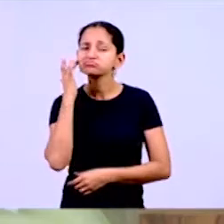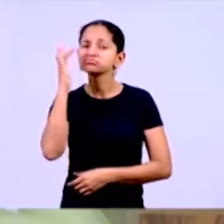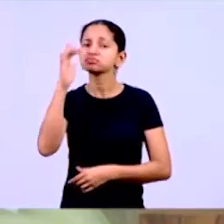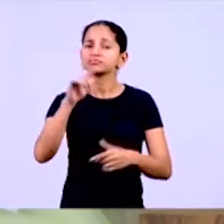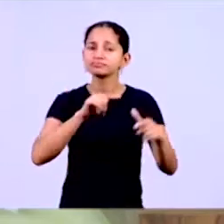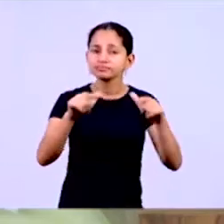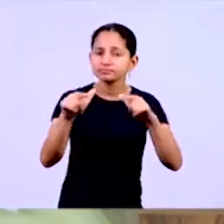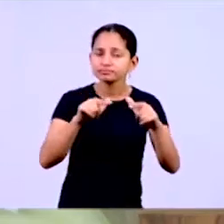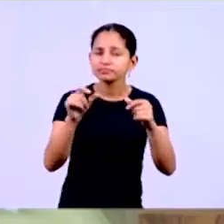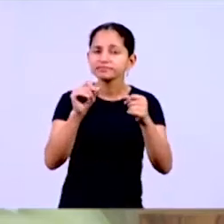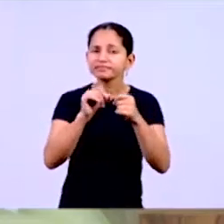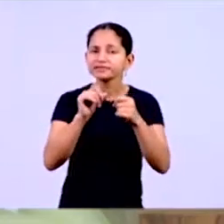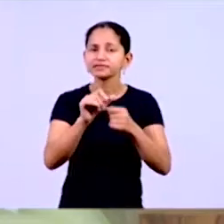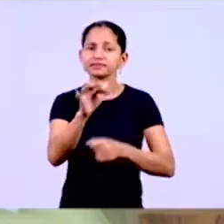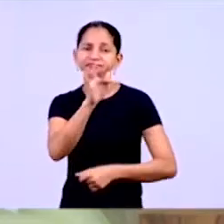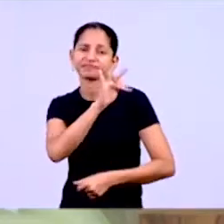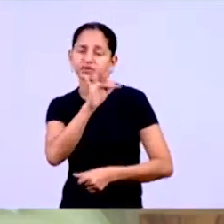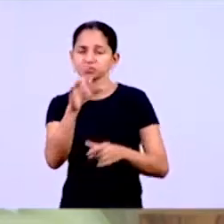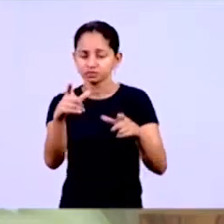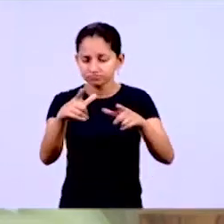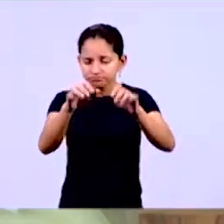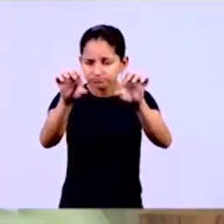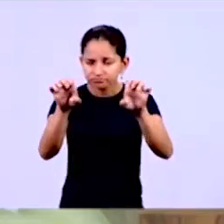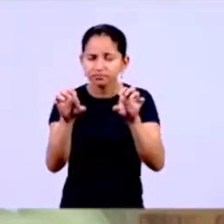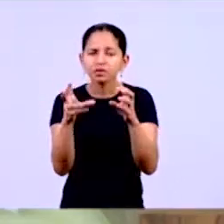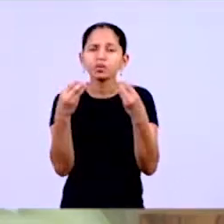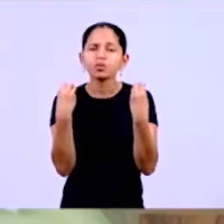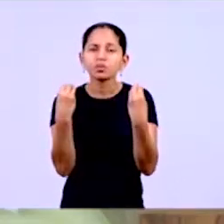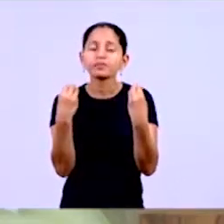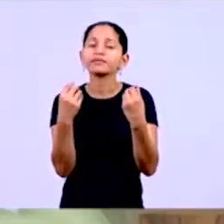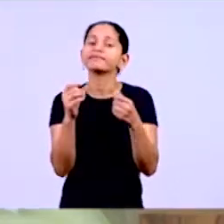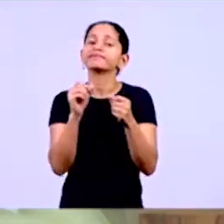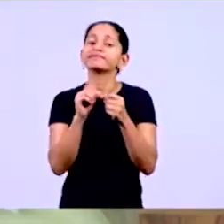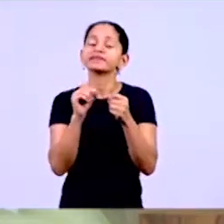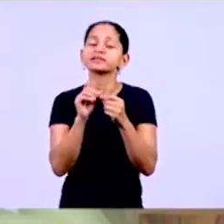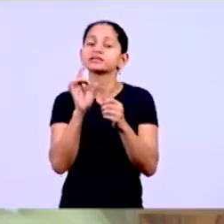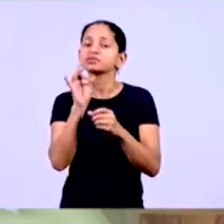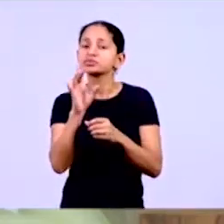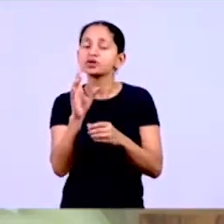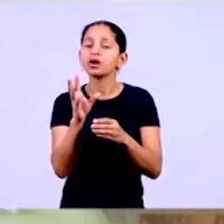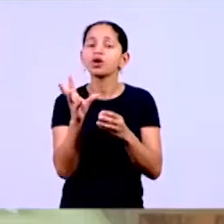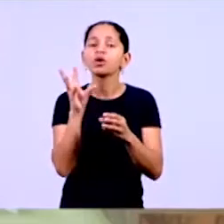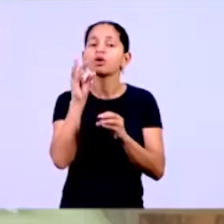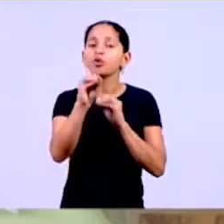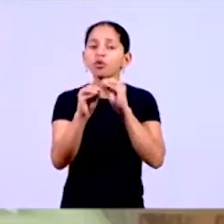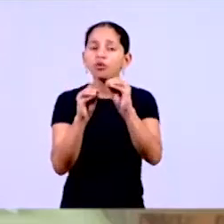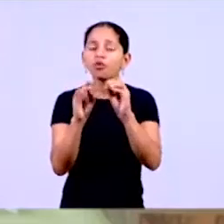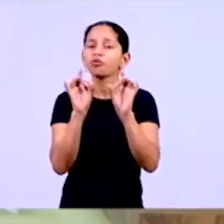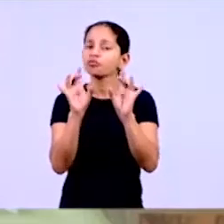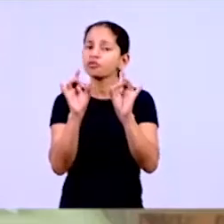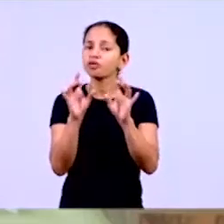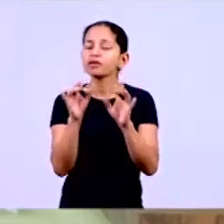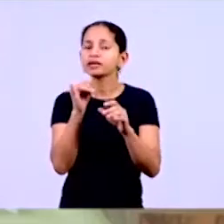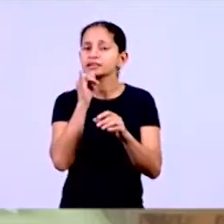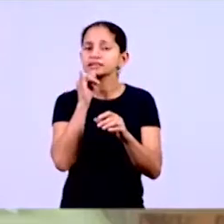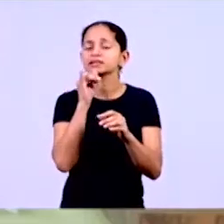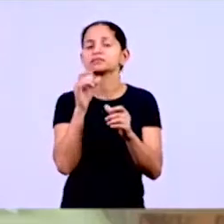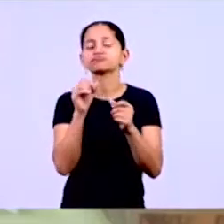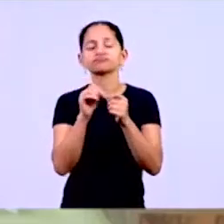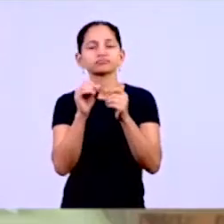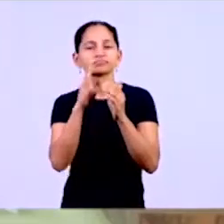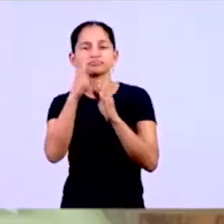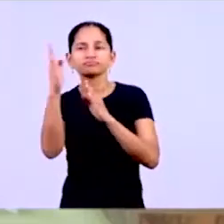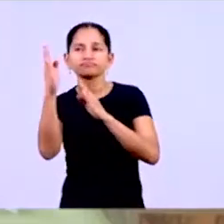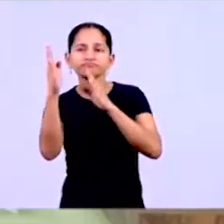trabalho acadêmico. E aí, tentem fazer somente aqueles itens que nós passamos, né? Fazer o